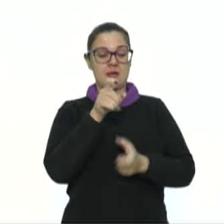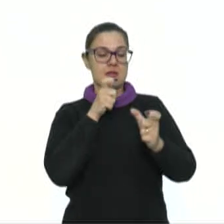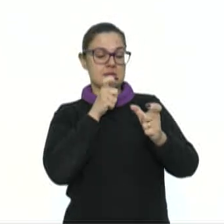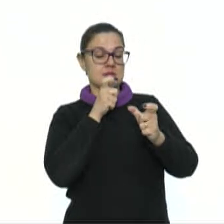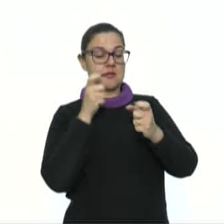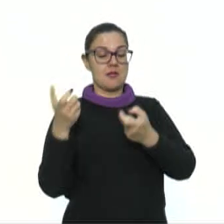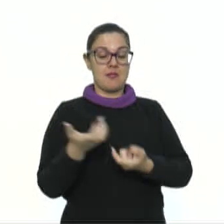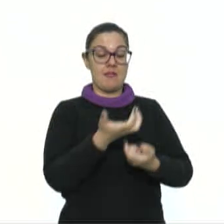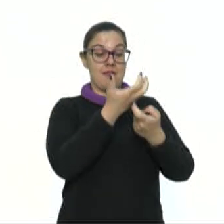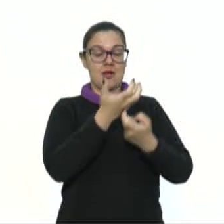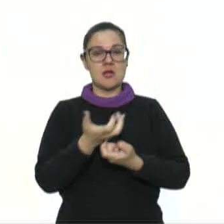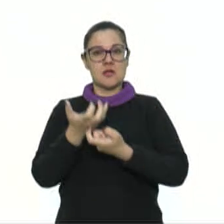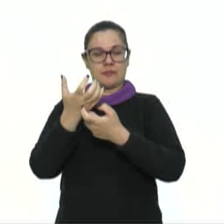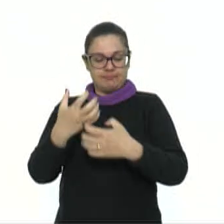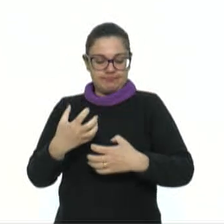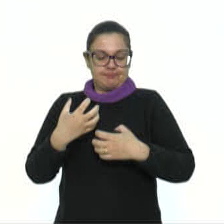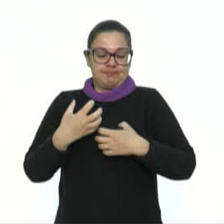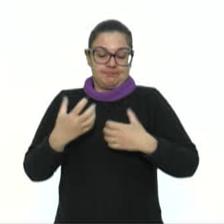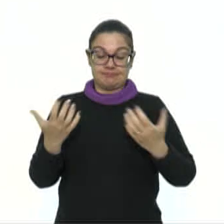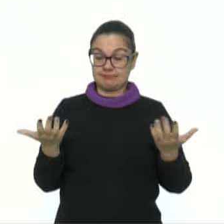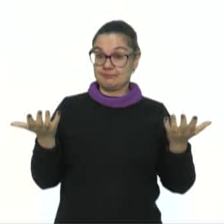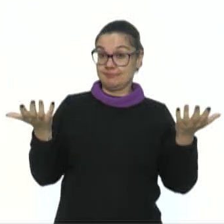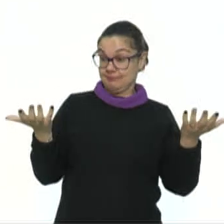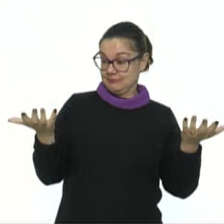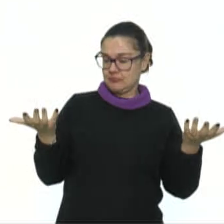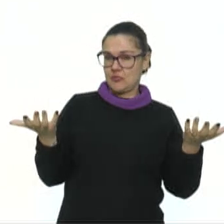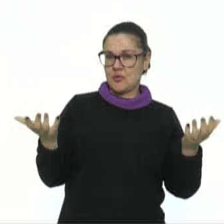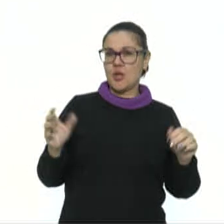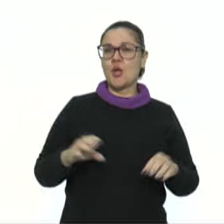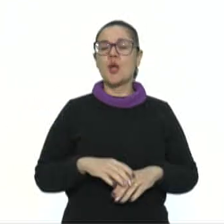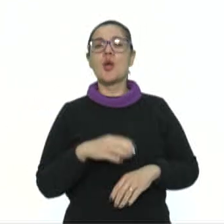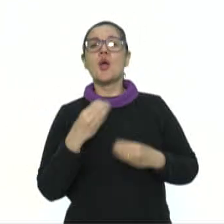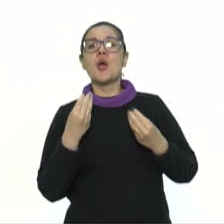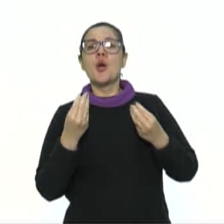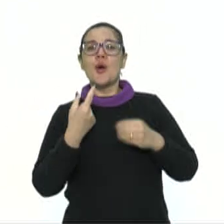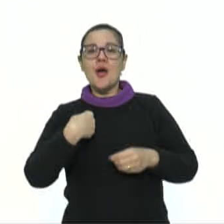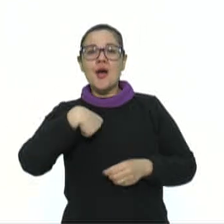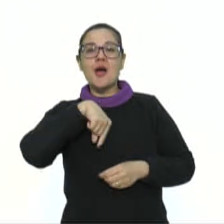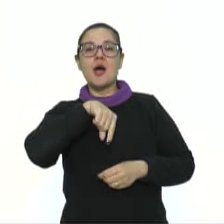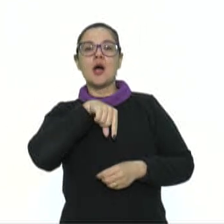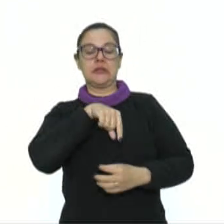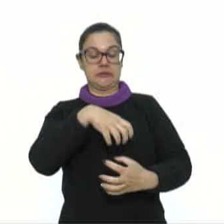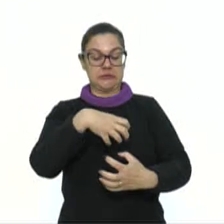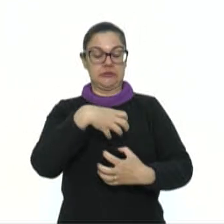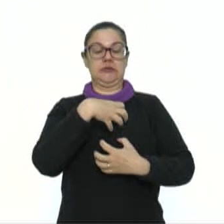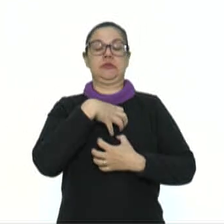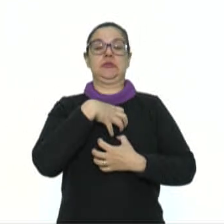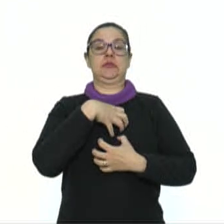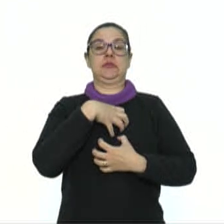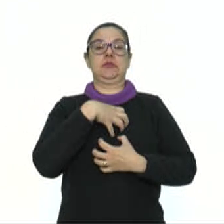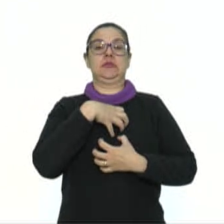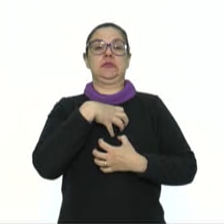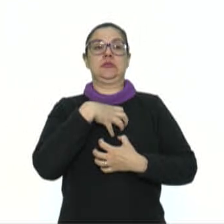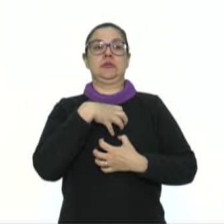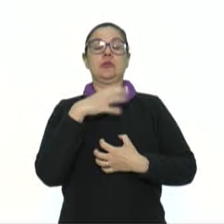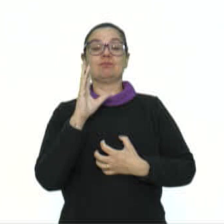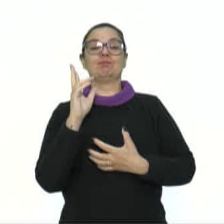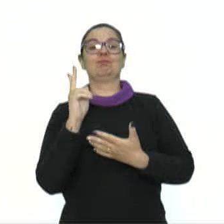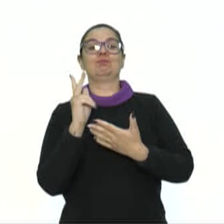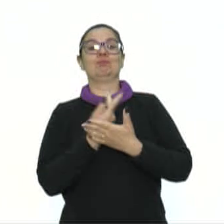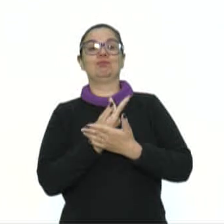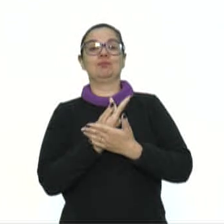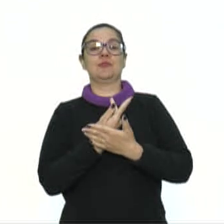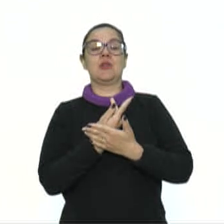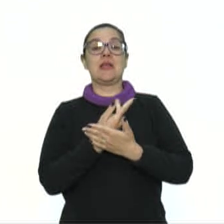as plantas reagem assim, né? Como nós reagimos, né? Como nós sentimos, quais as